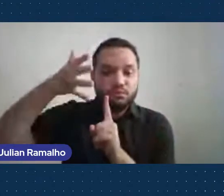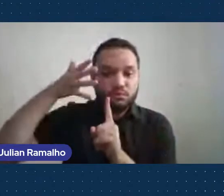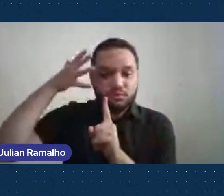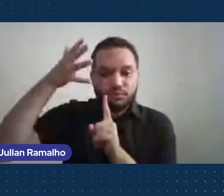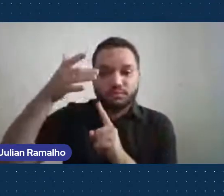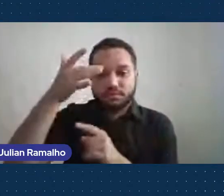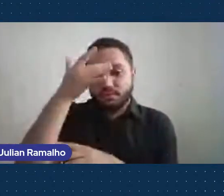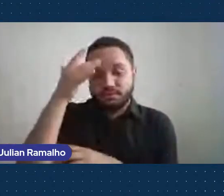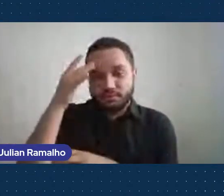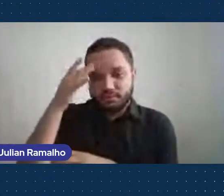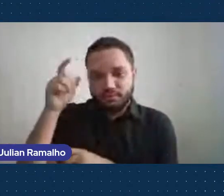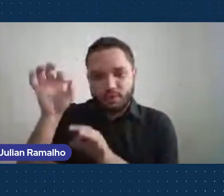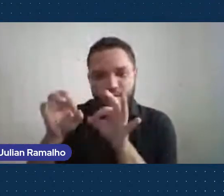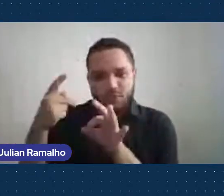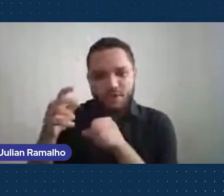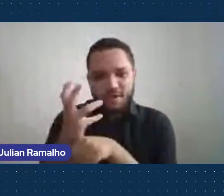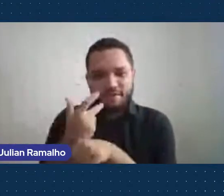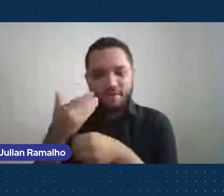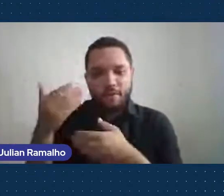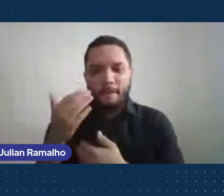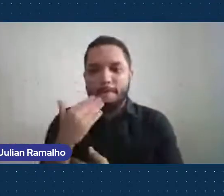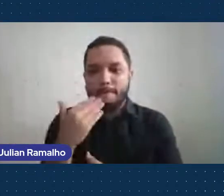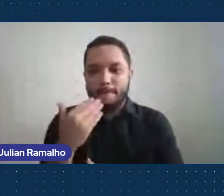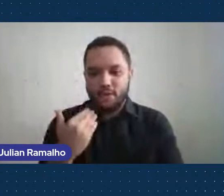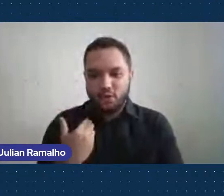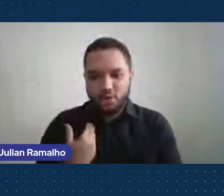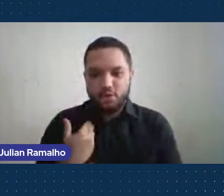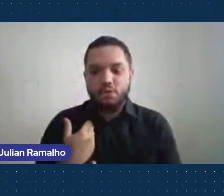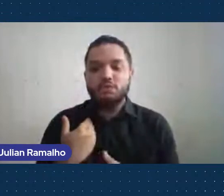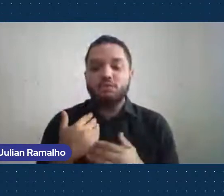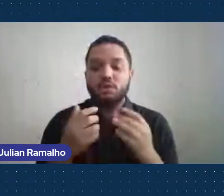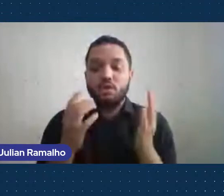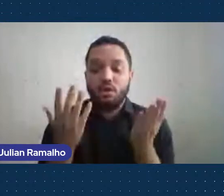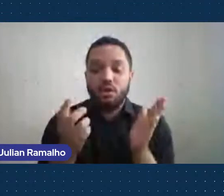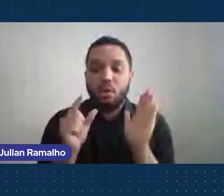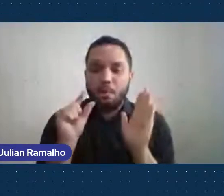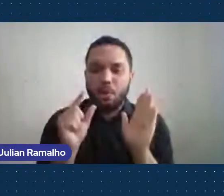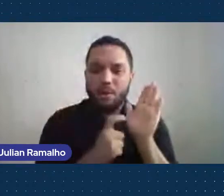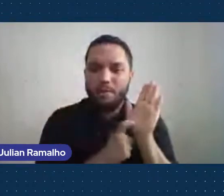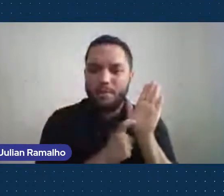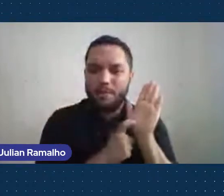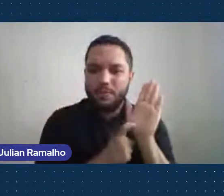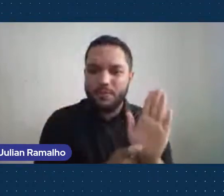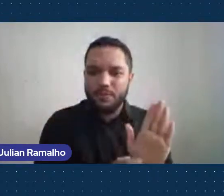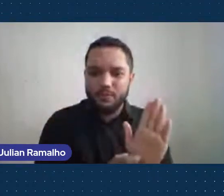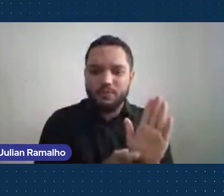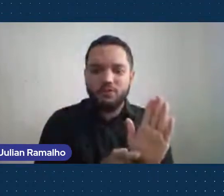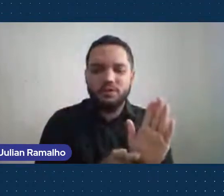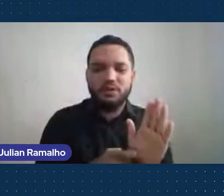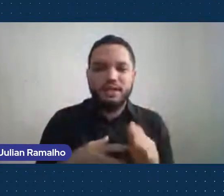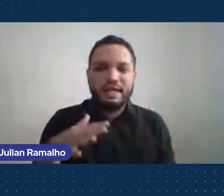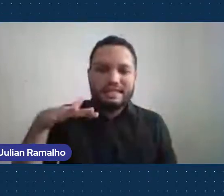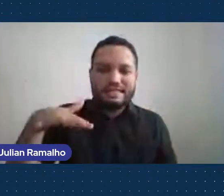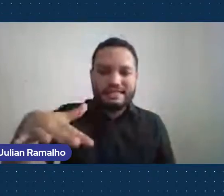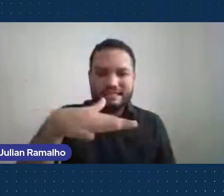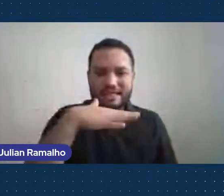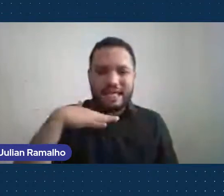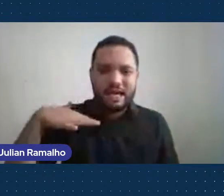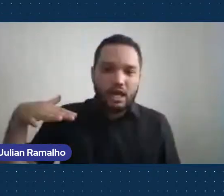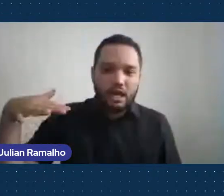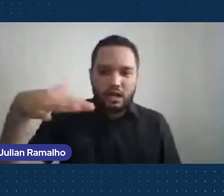me pedem, apresentando um pouco, né, de uma panorâmica do projeto,